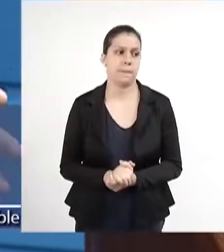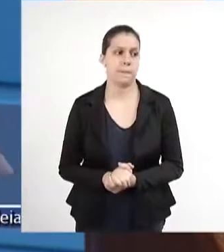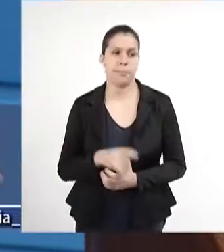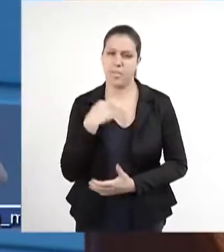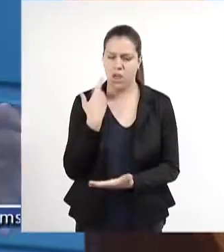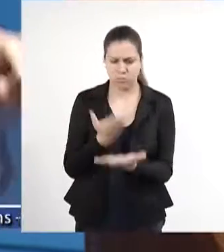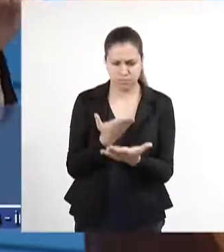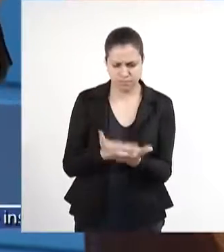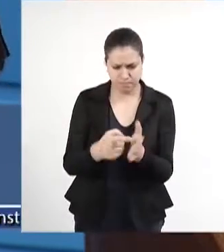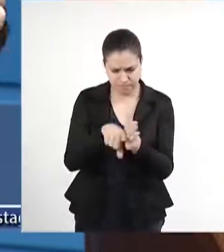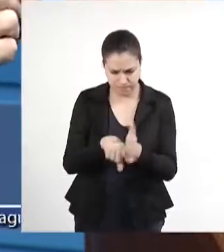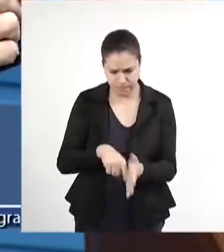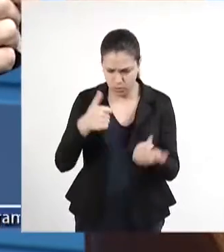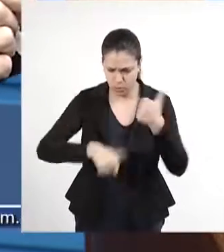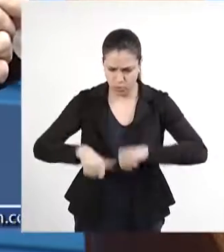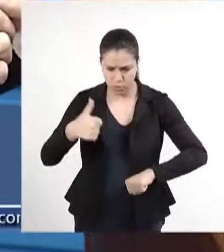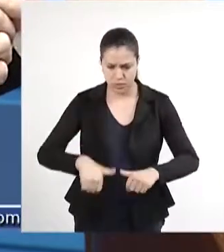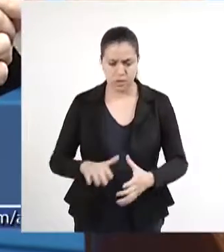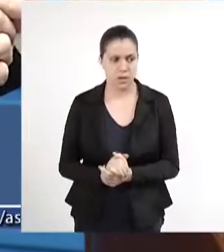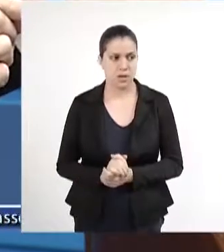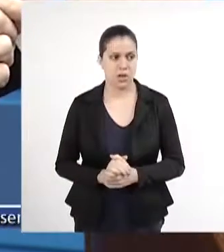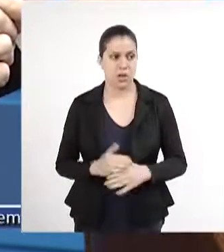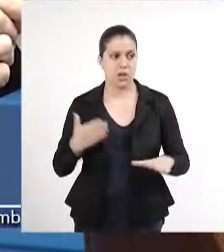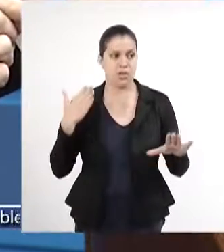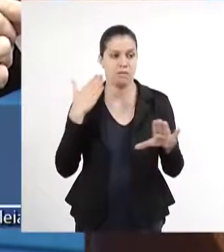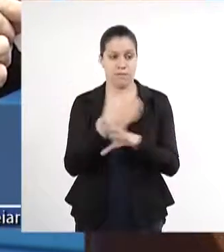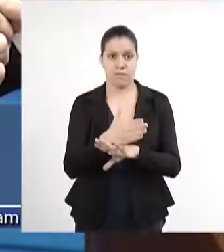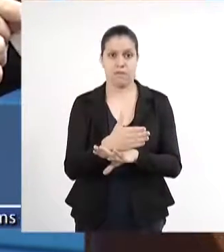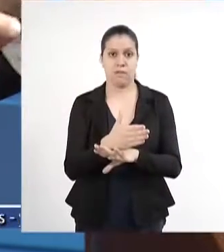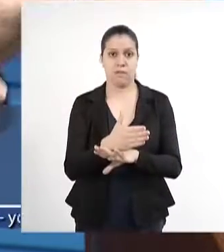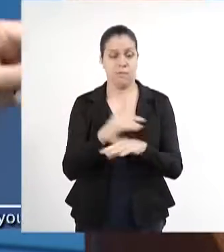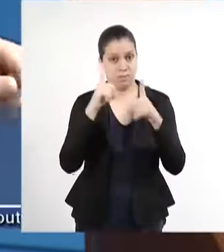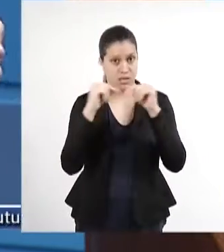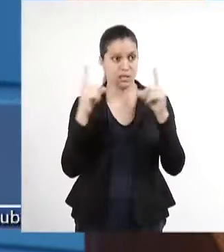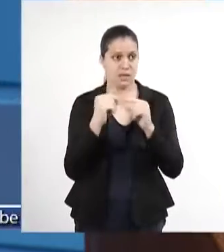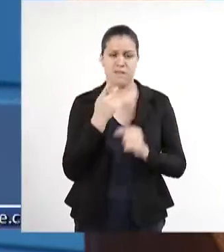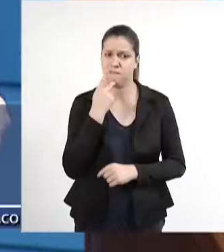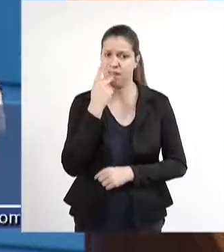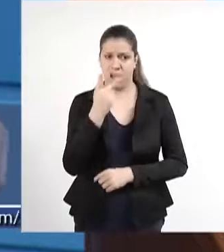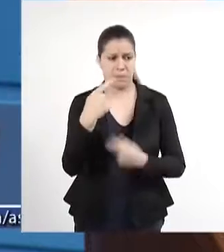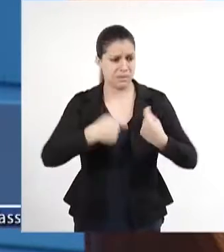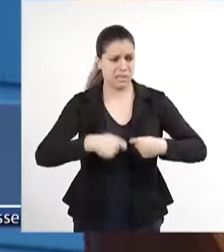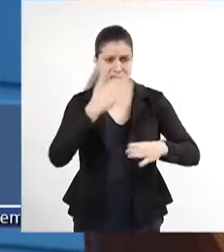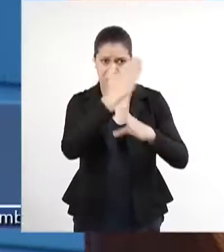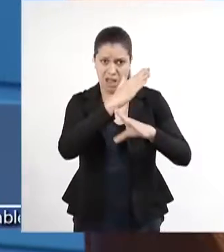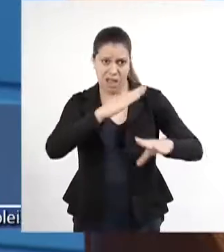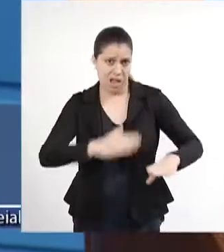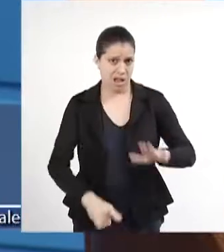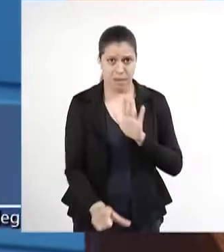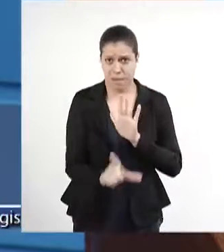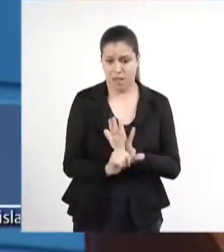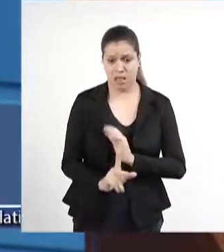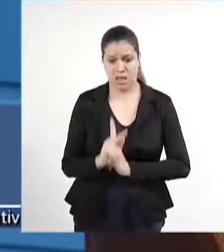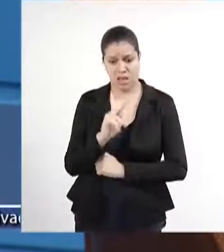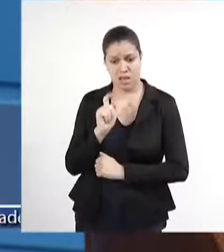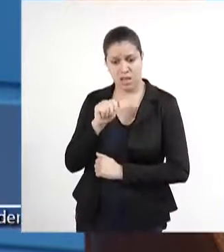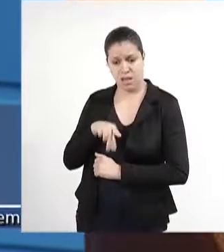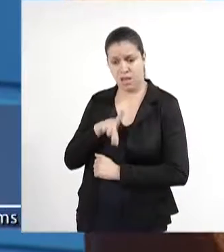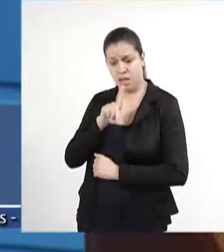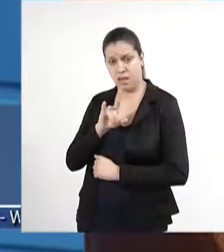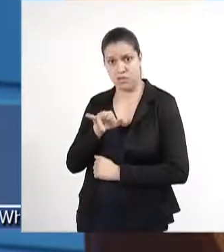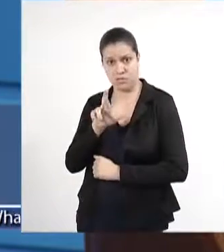estudo detalhado dizendo o seguinte: acaba com a Lei Candir, nesse momento. Distribui este ano os 4